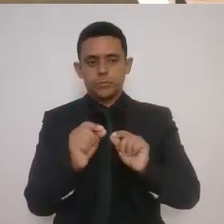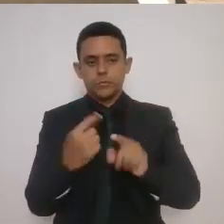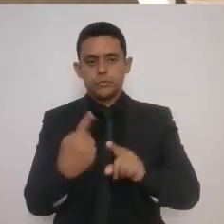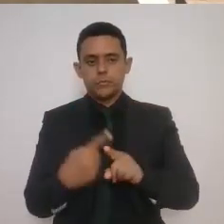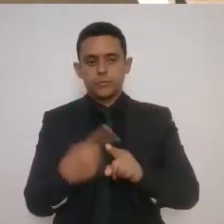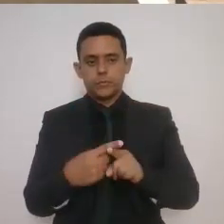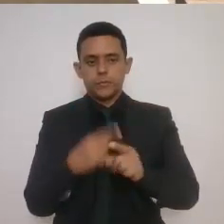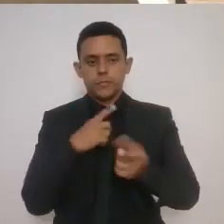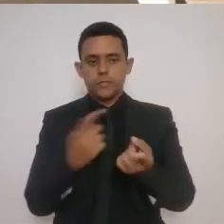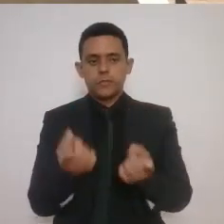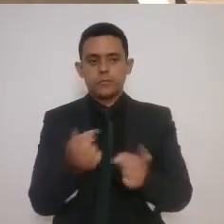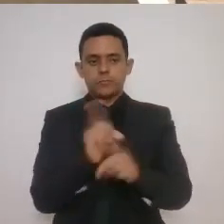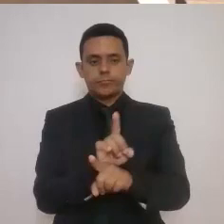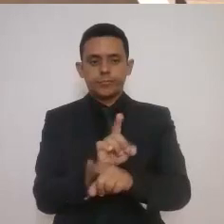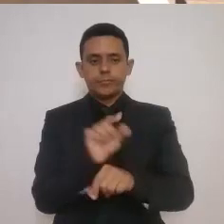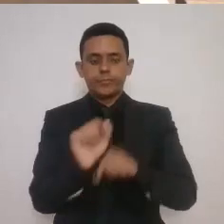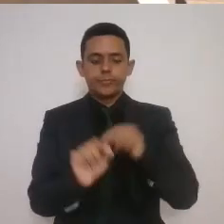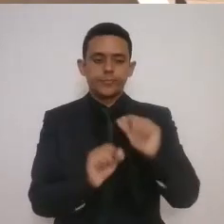divergência